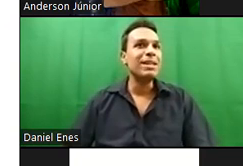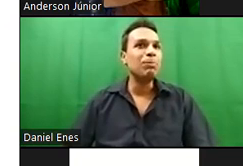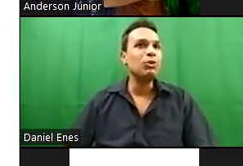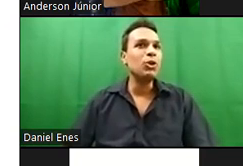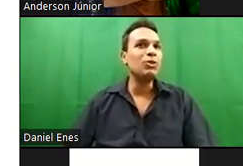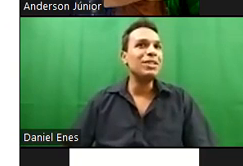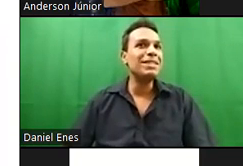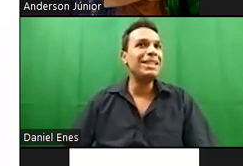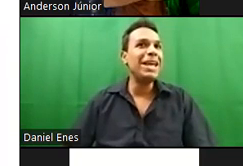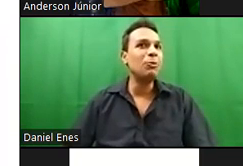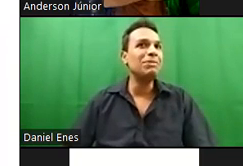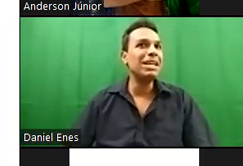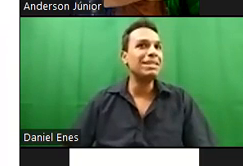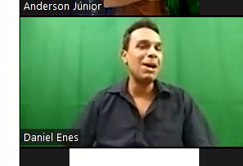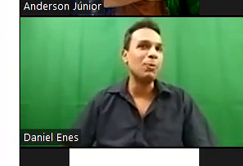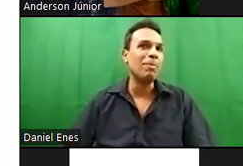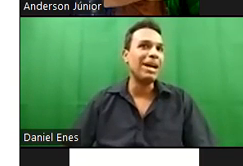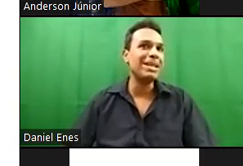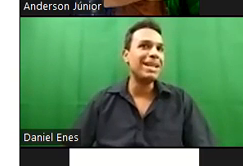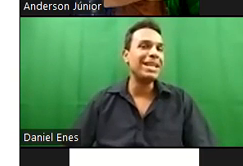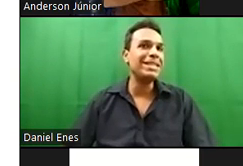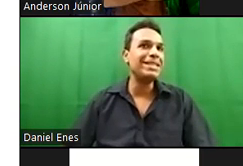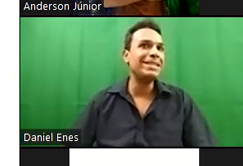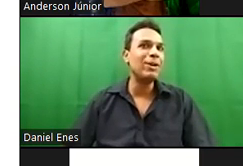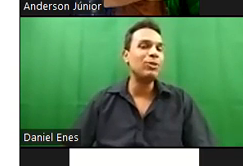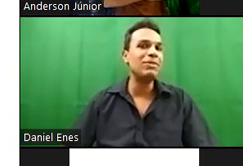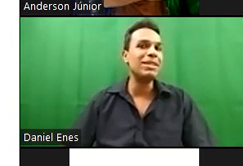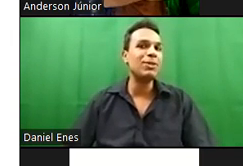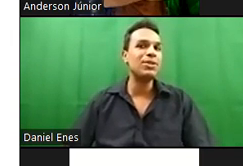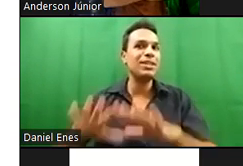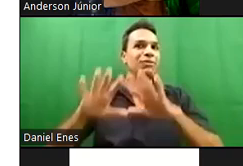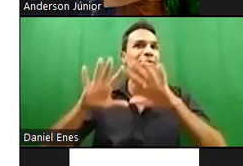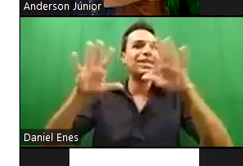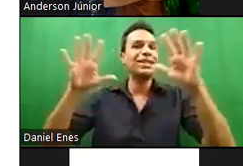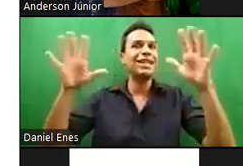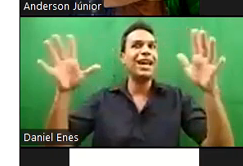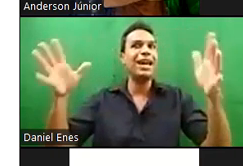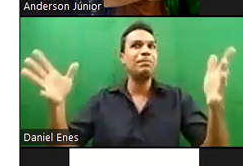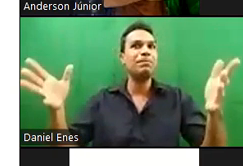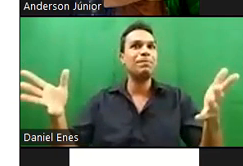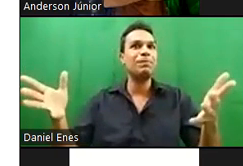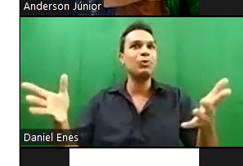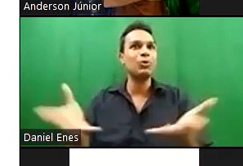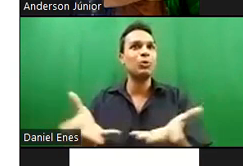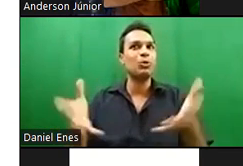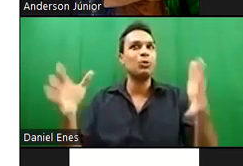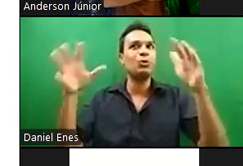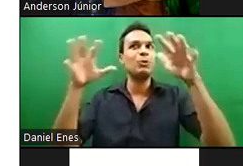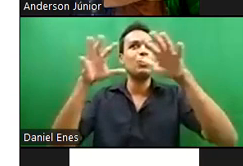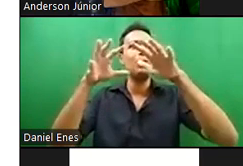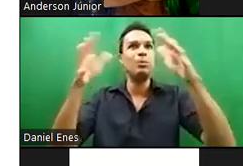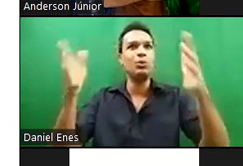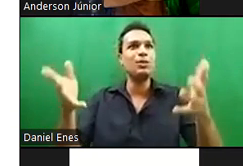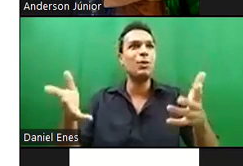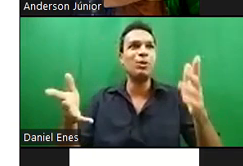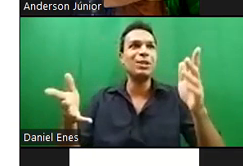por exemplo, o João disse que é universal, mas aí se é universal significa que os surdos todos